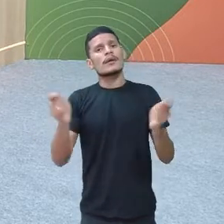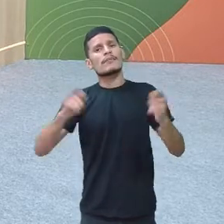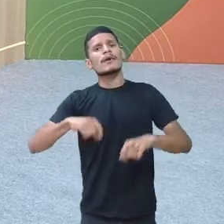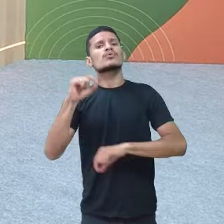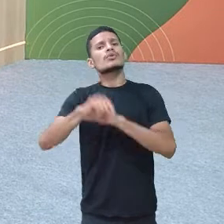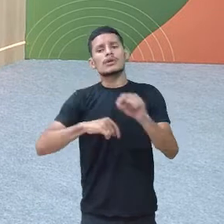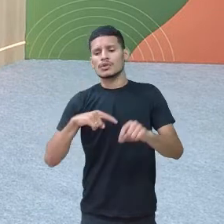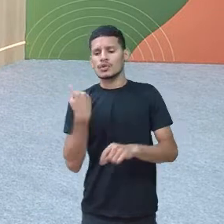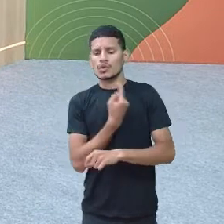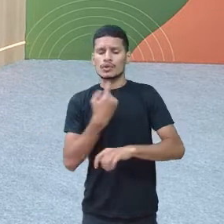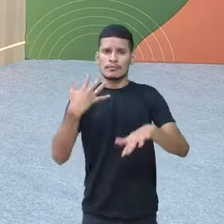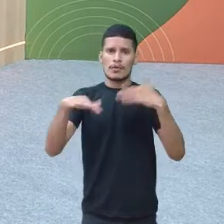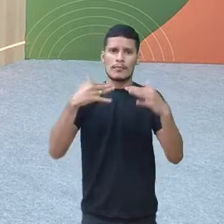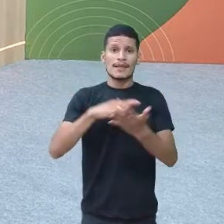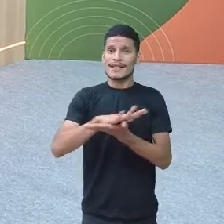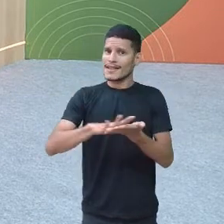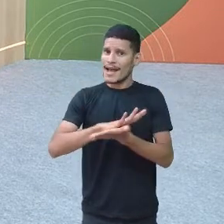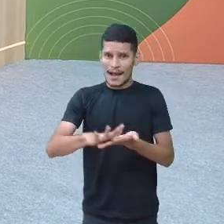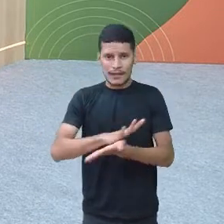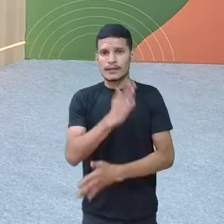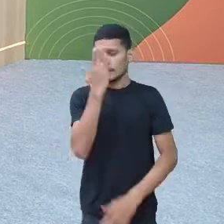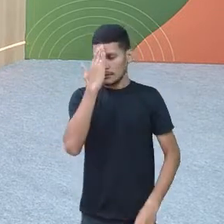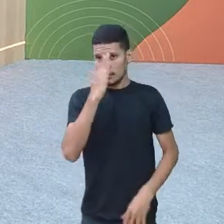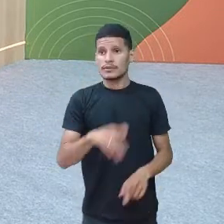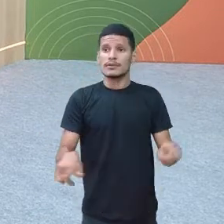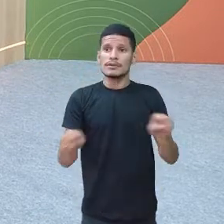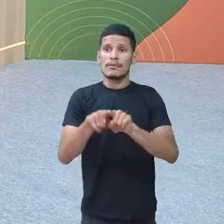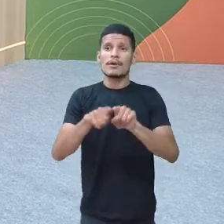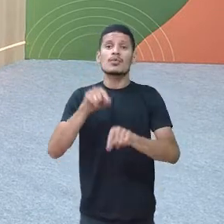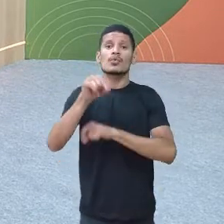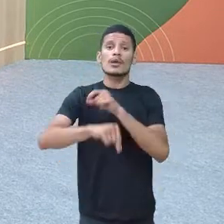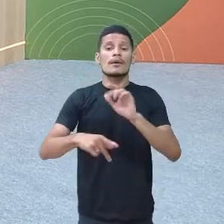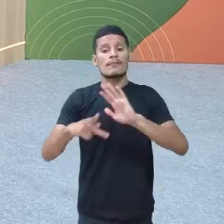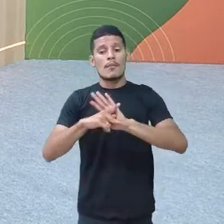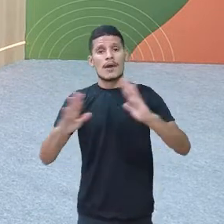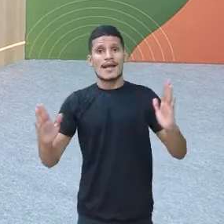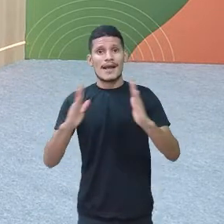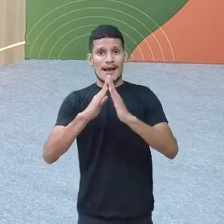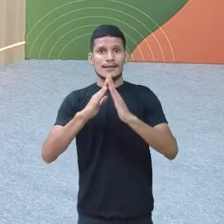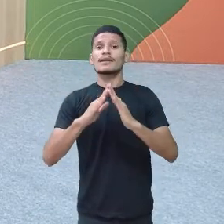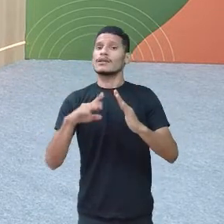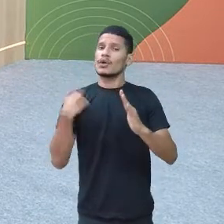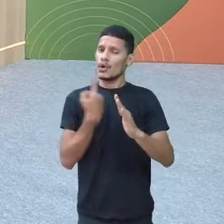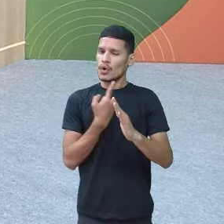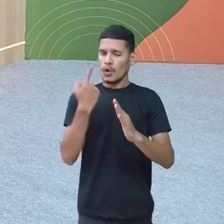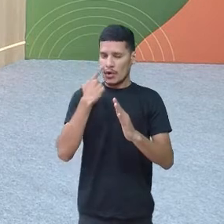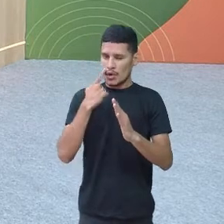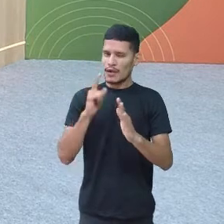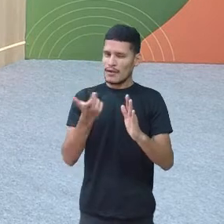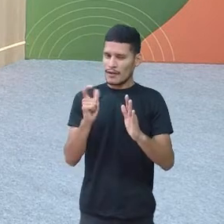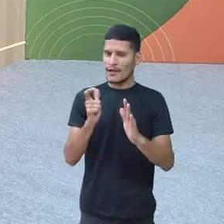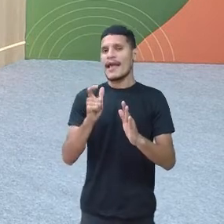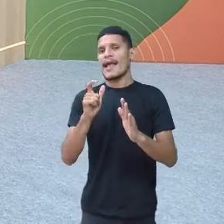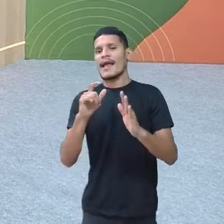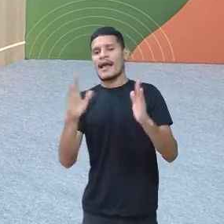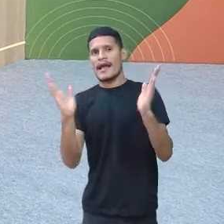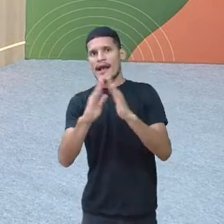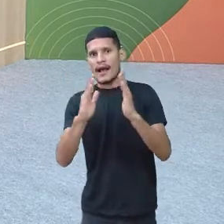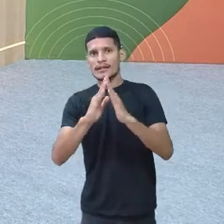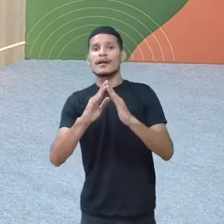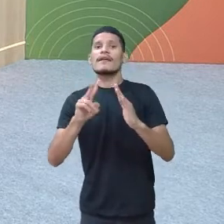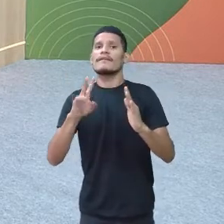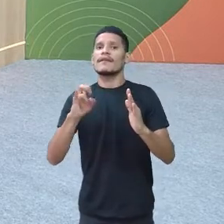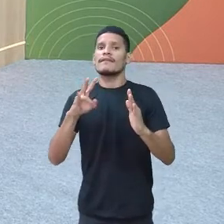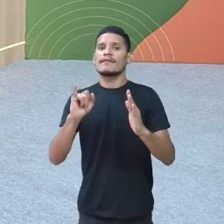essa movimentação na estrutura, né? E no caso da casa, ó como ficou engraçado, depois eu perguntar a Vivi o